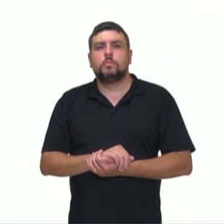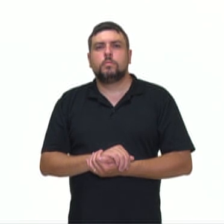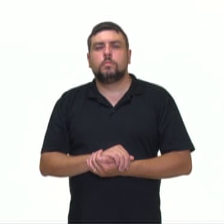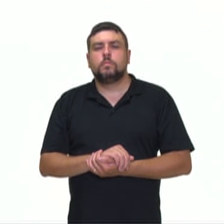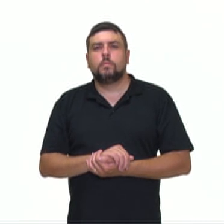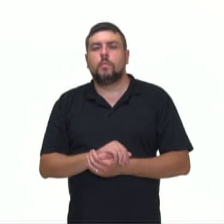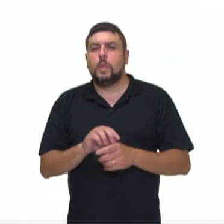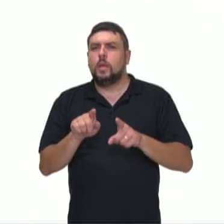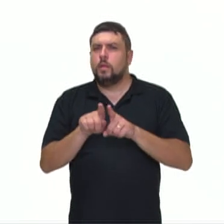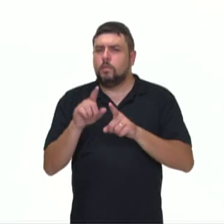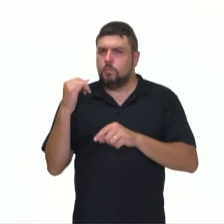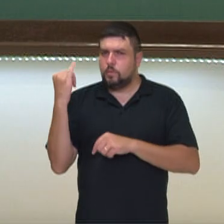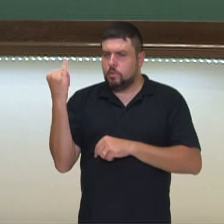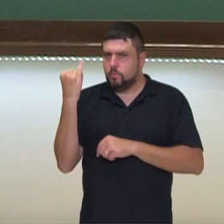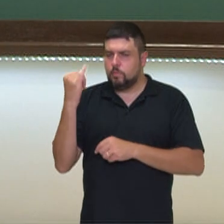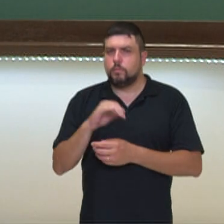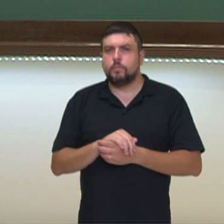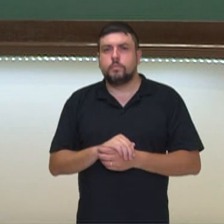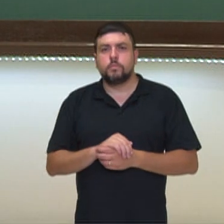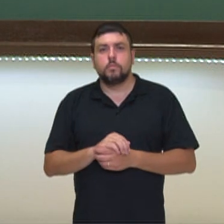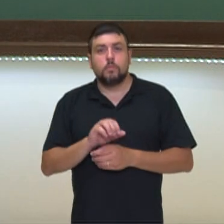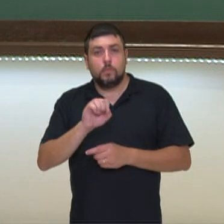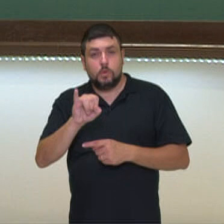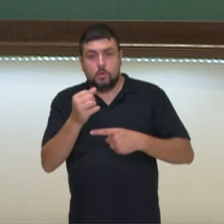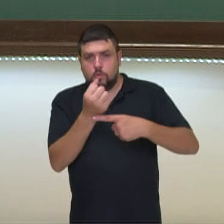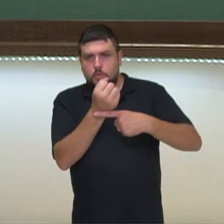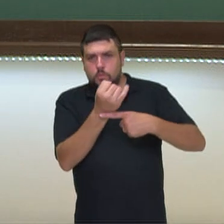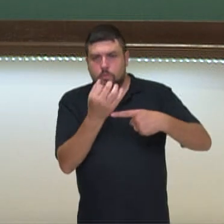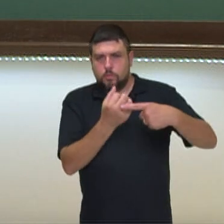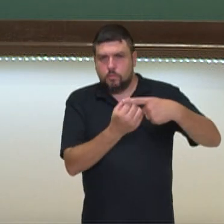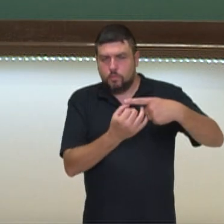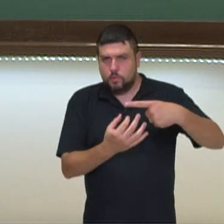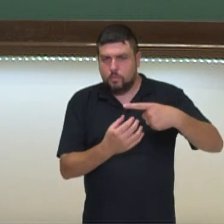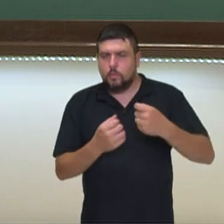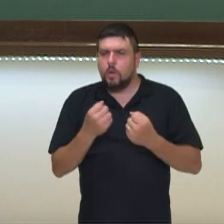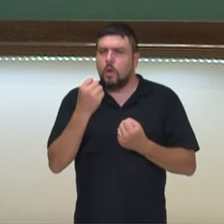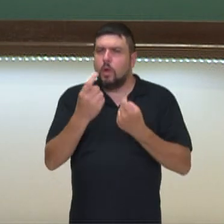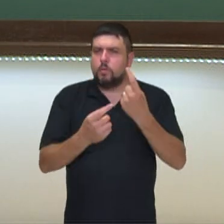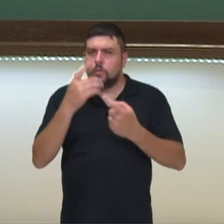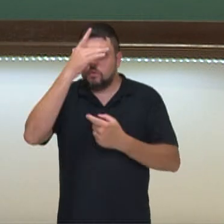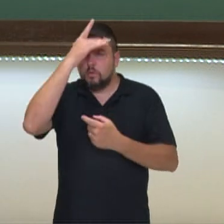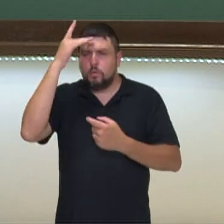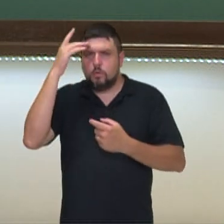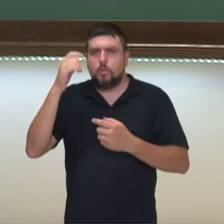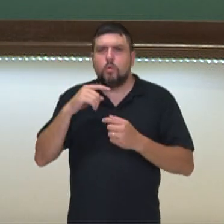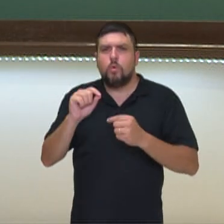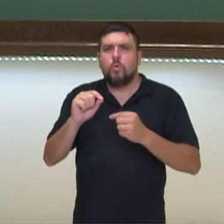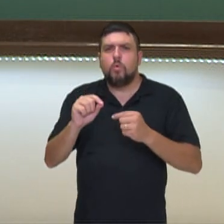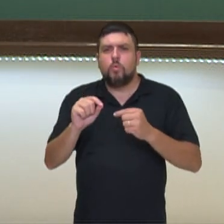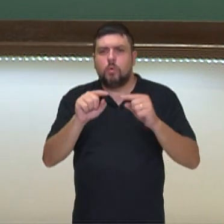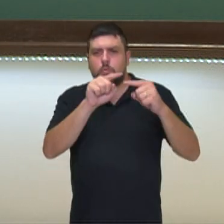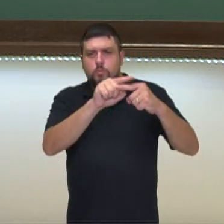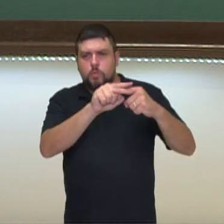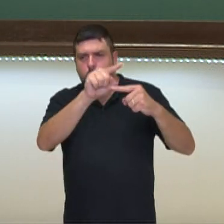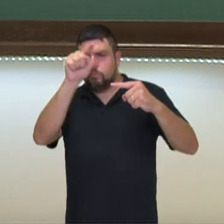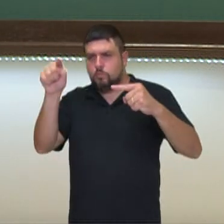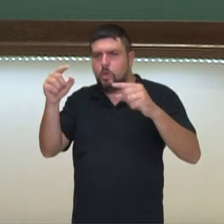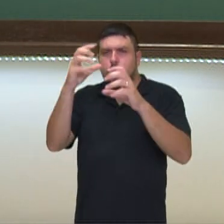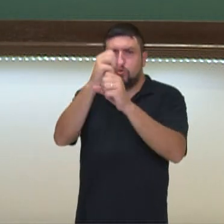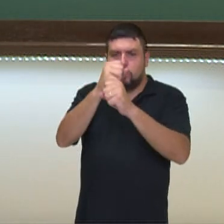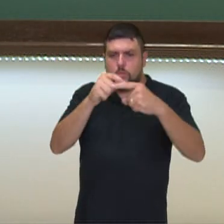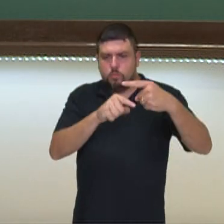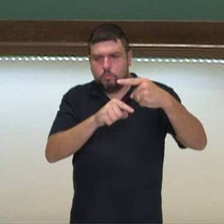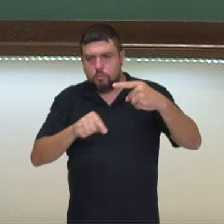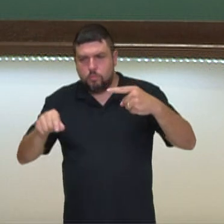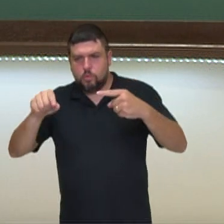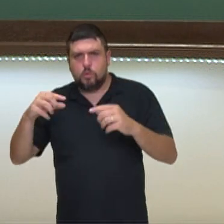Uma coisa importante. Quando nós trabalhamos com frações, às vezes as pessoas pensam que é só somar o numerador e somar o denominador. E não é assim